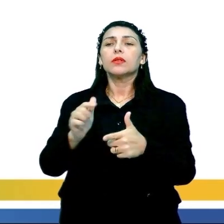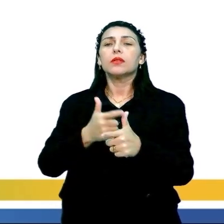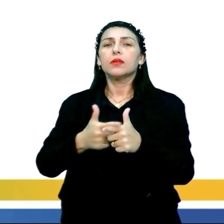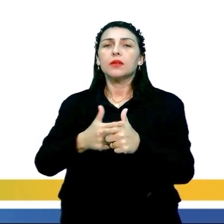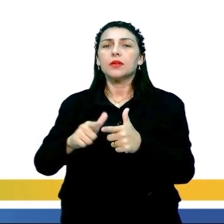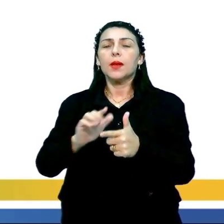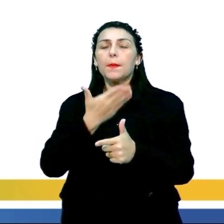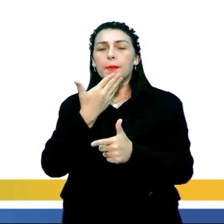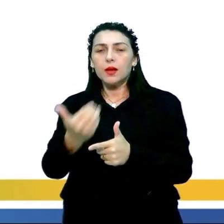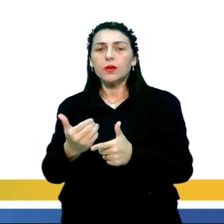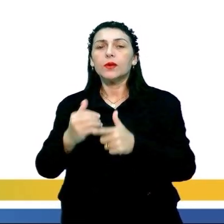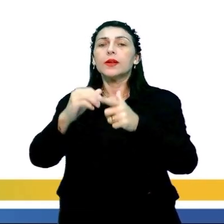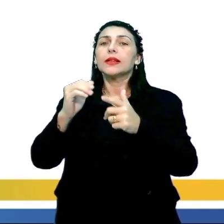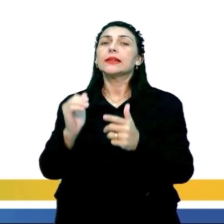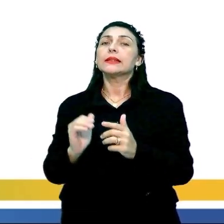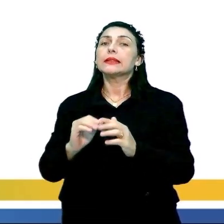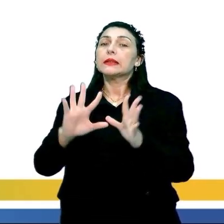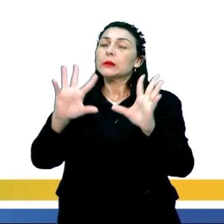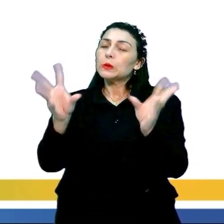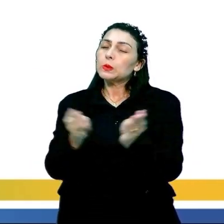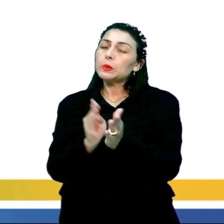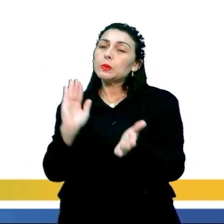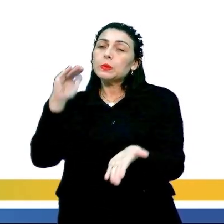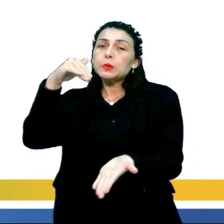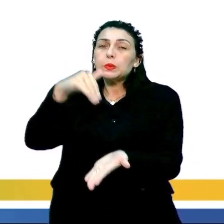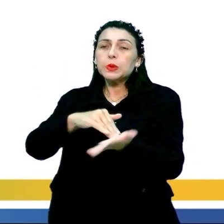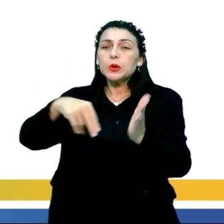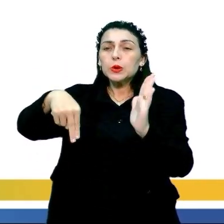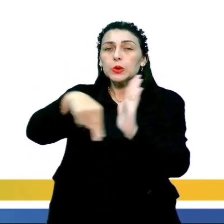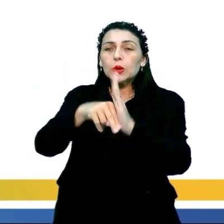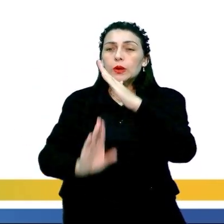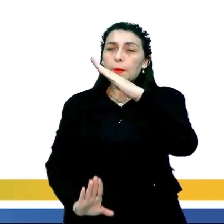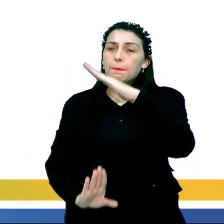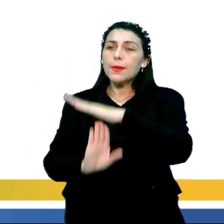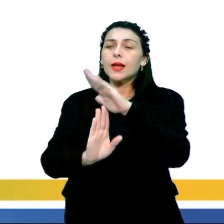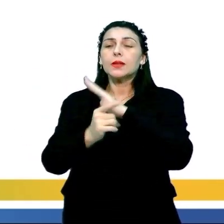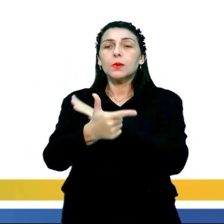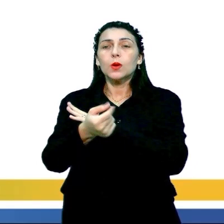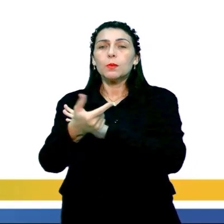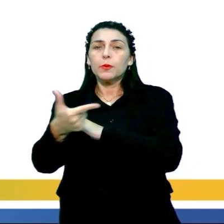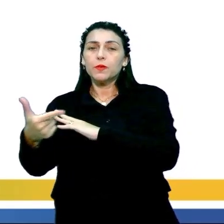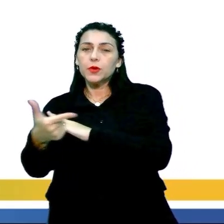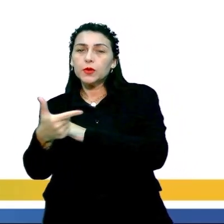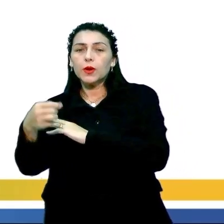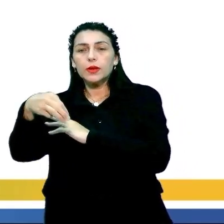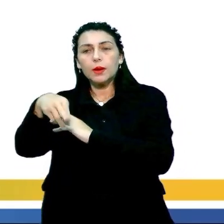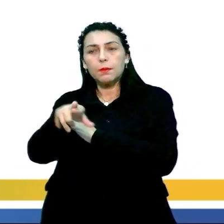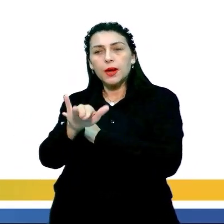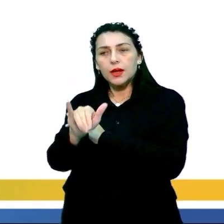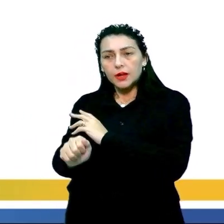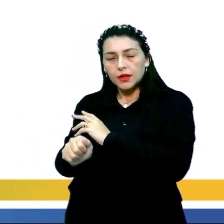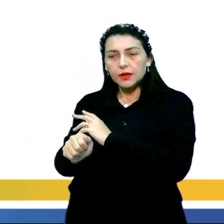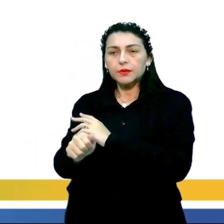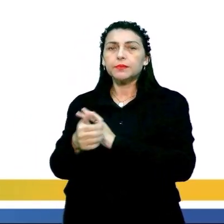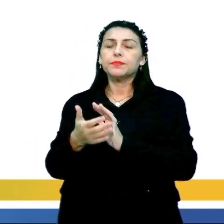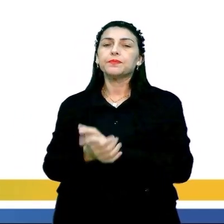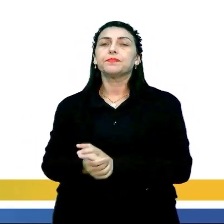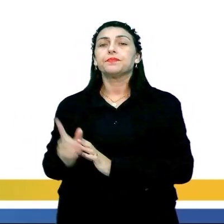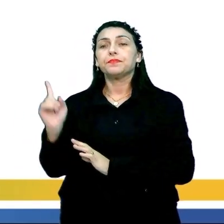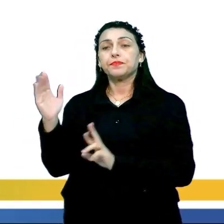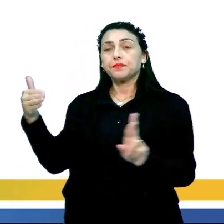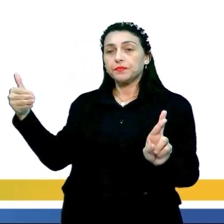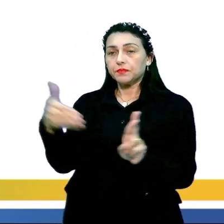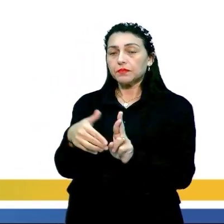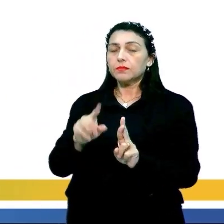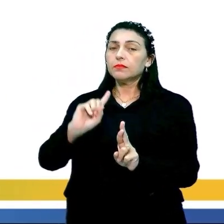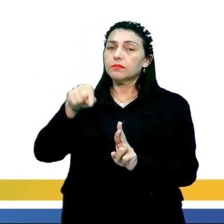Então vamos lá, essa conclusão foi avaliada com nota máxima no ano passado, 2022, é da Maria Fernanda, está aí nas referências, depois